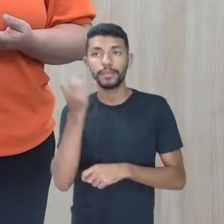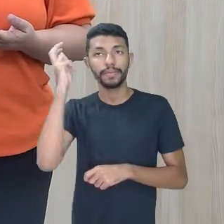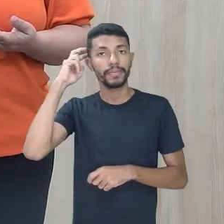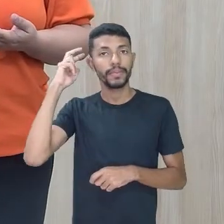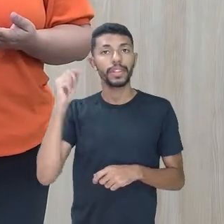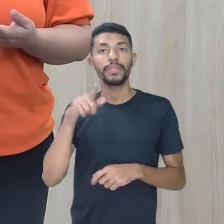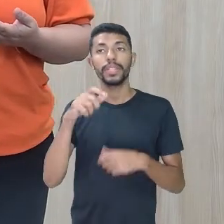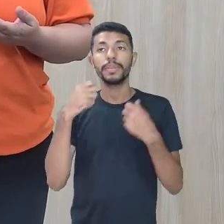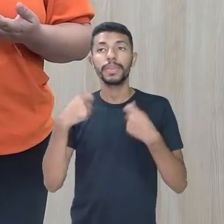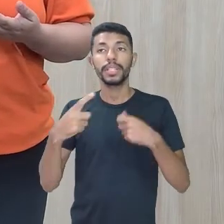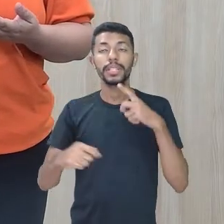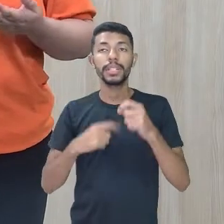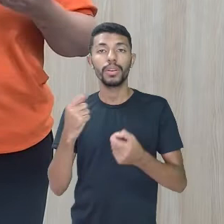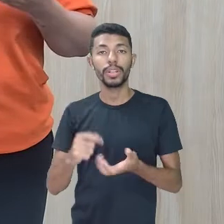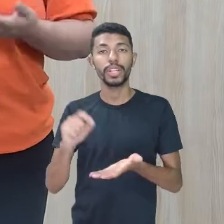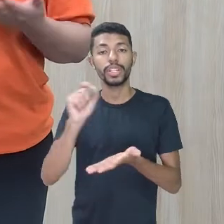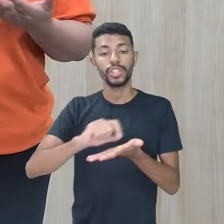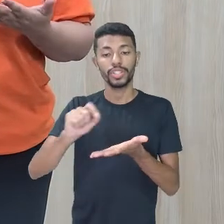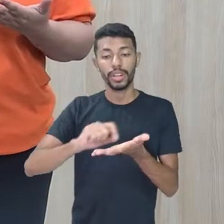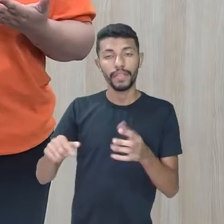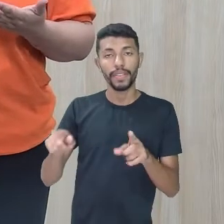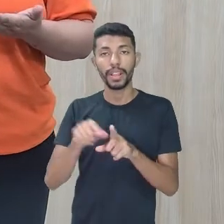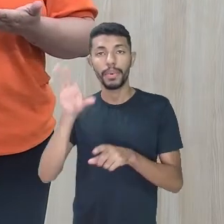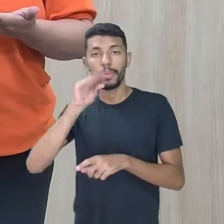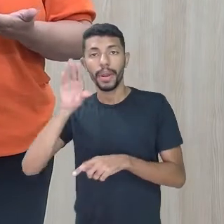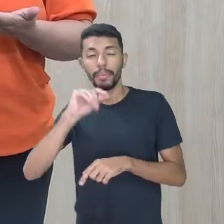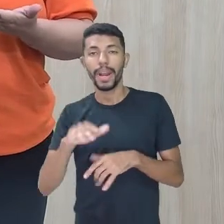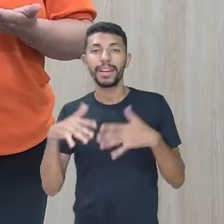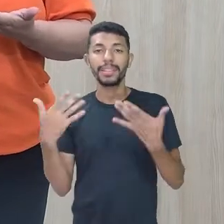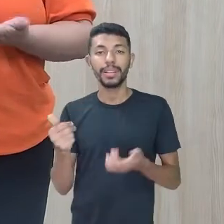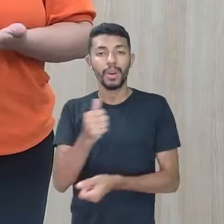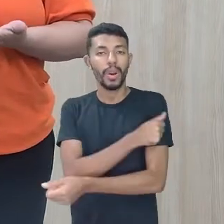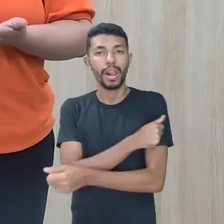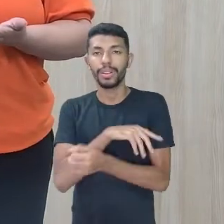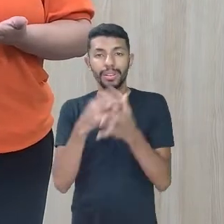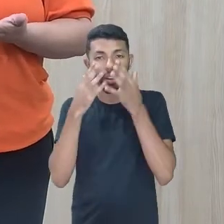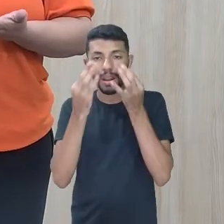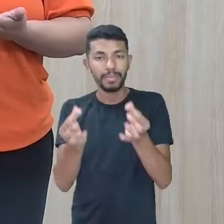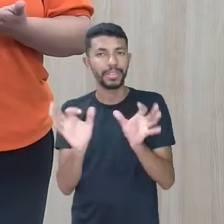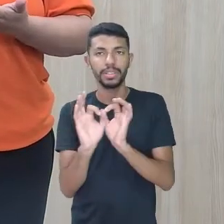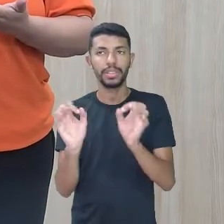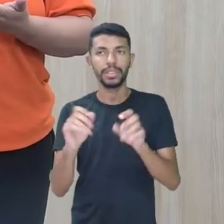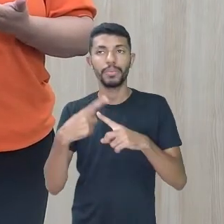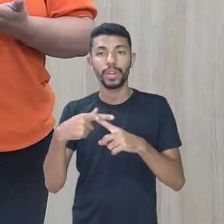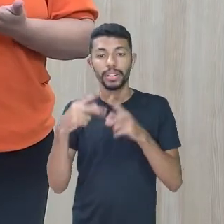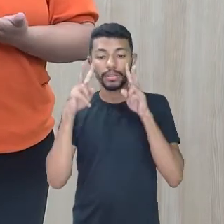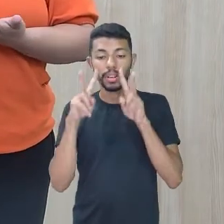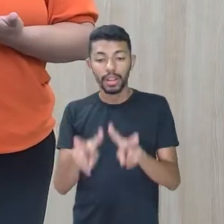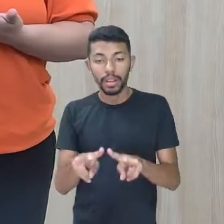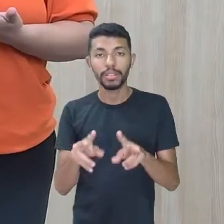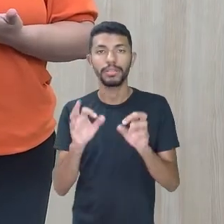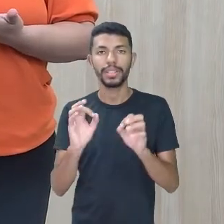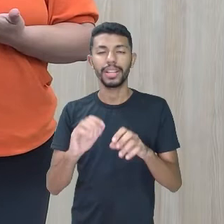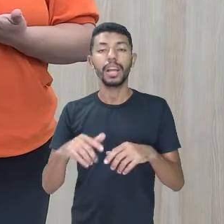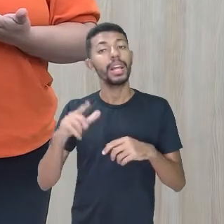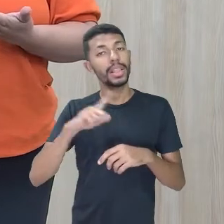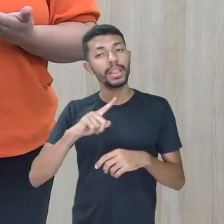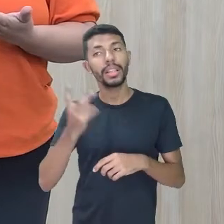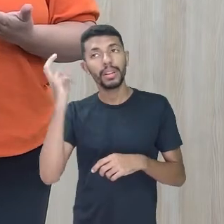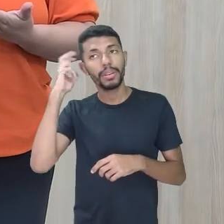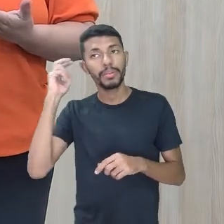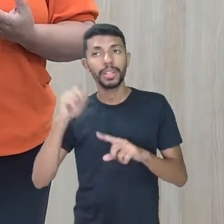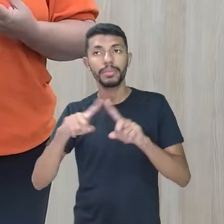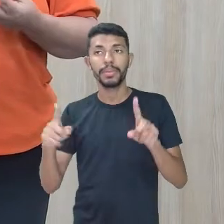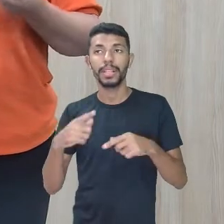vai falando, e aí ele não vai prestar atenção, porque ele está observando. Lembre-se que, por mais que ele tenha um implante,